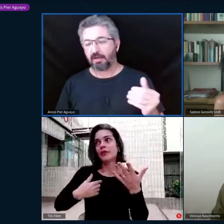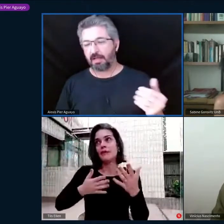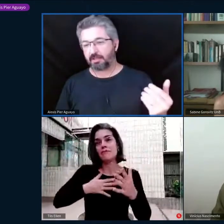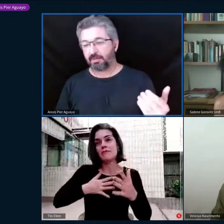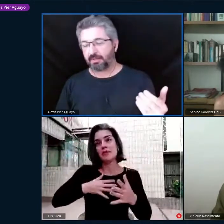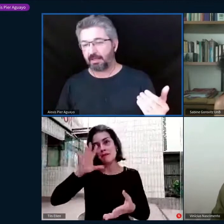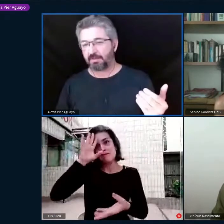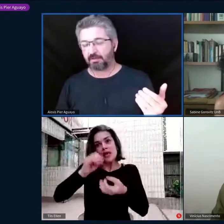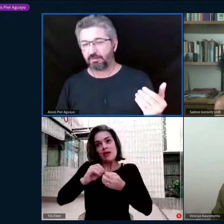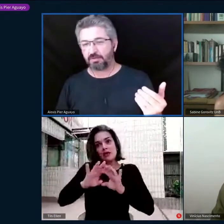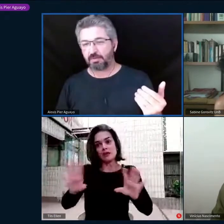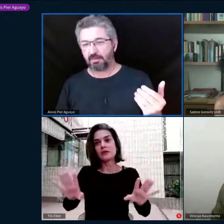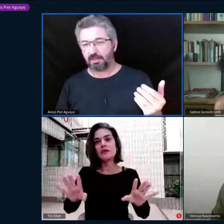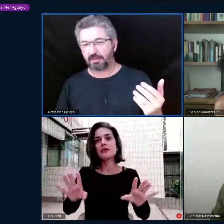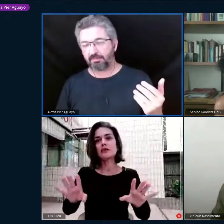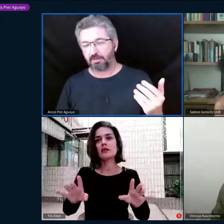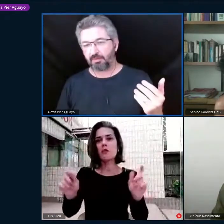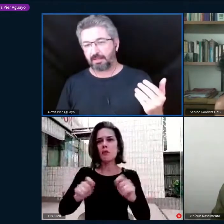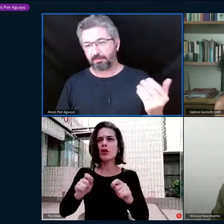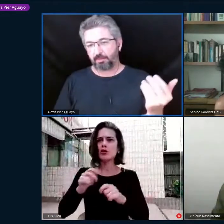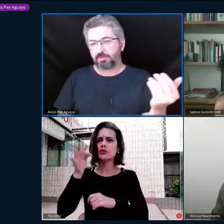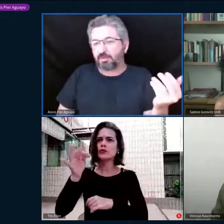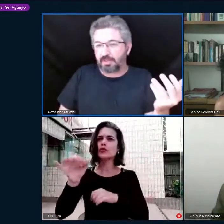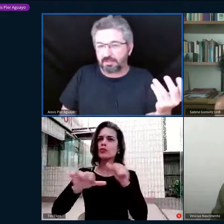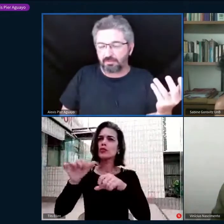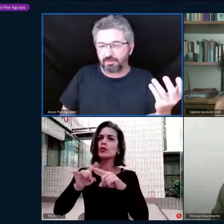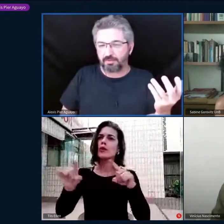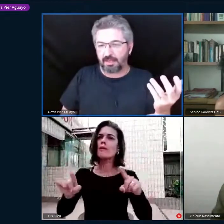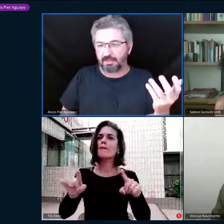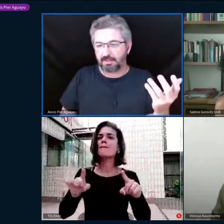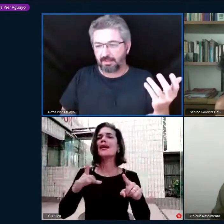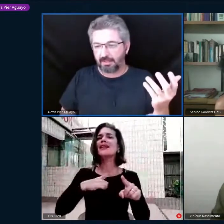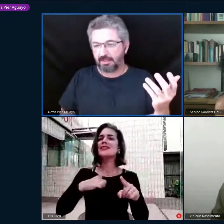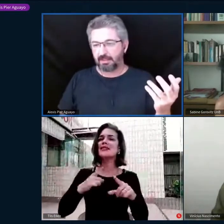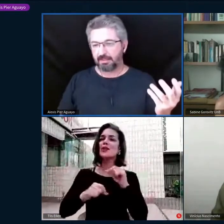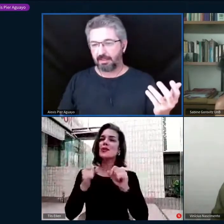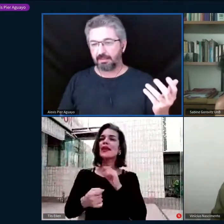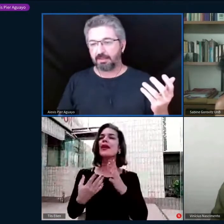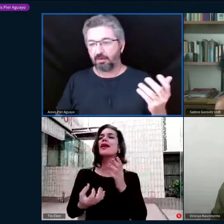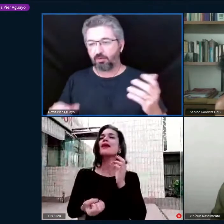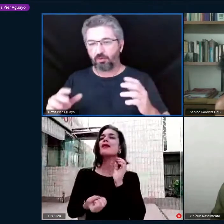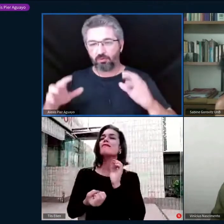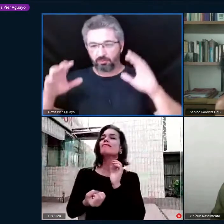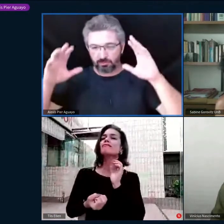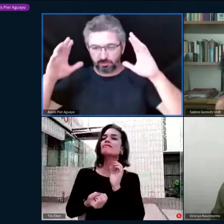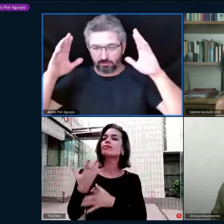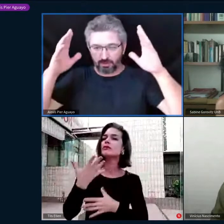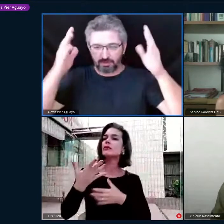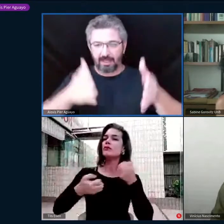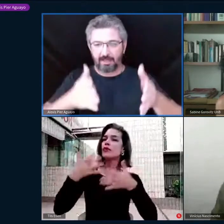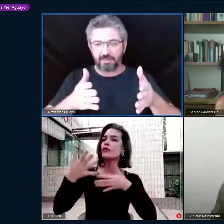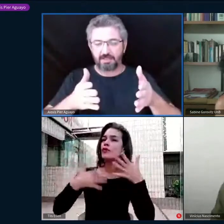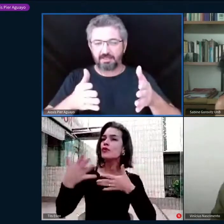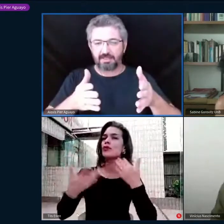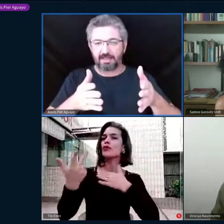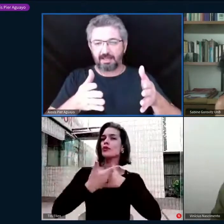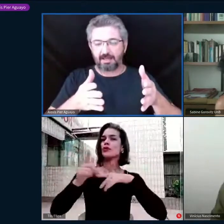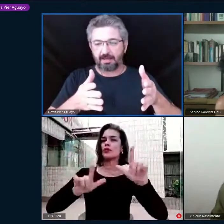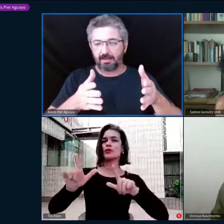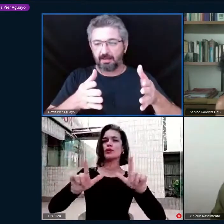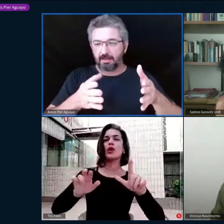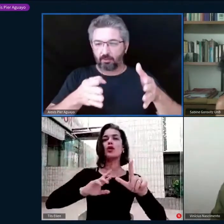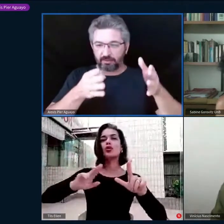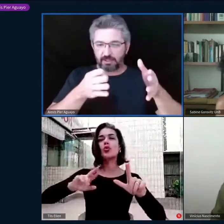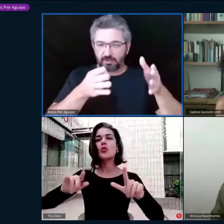leitura melhor, é de que o intérprete audiovisual está vinculado a produções audiovisuais, né? Não com um intérprete que